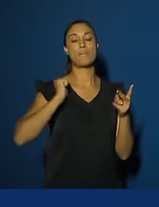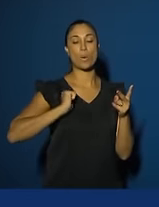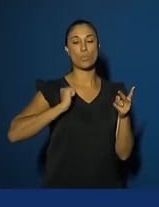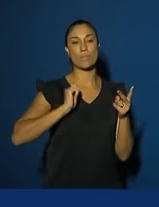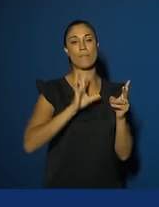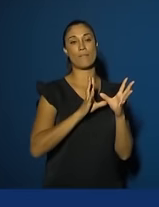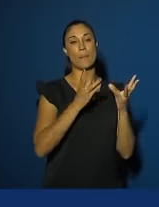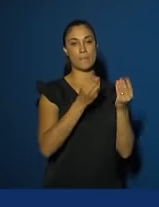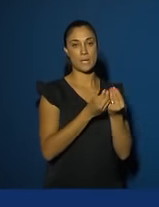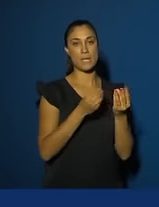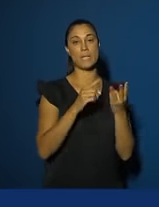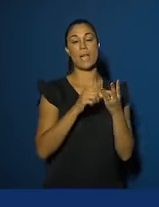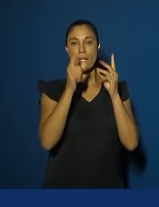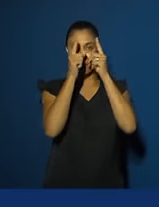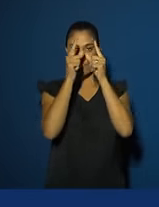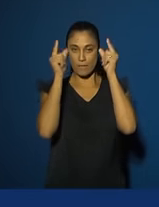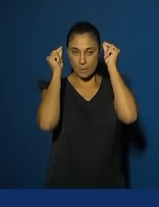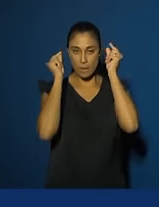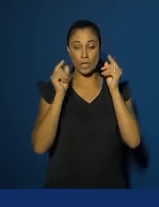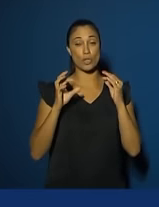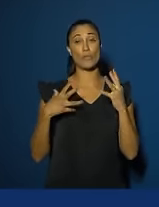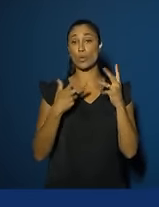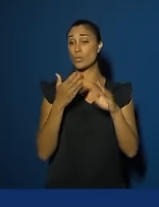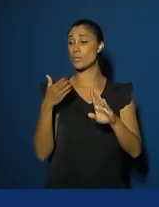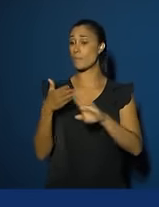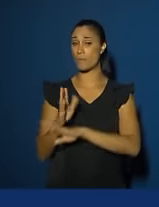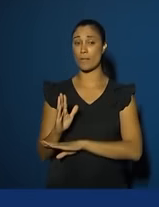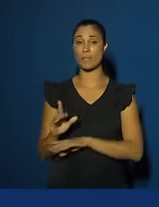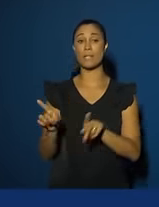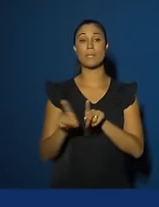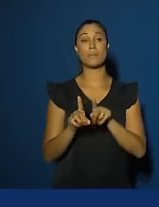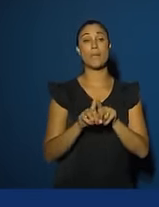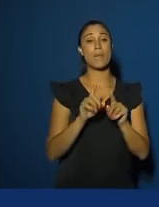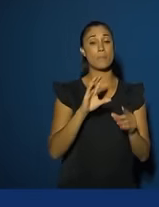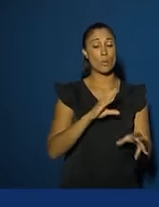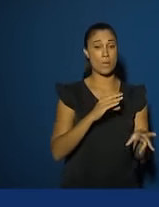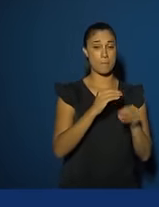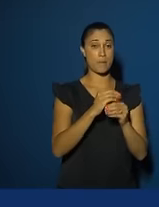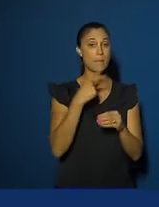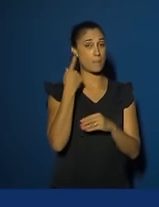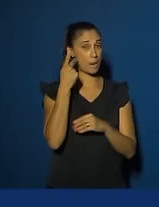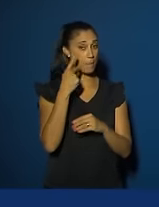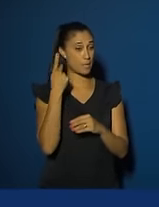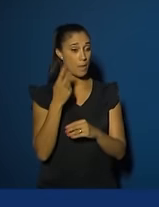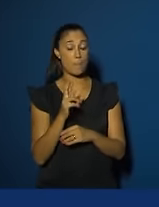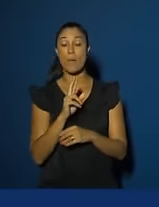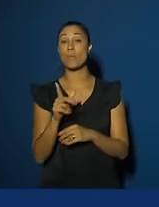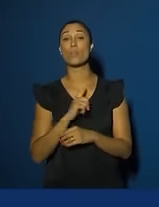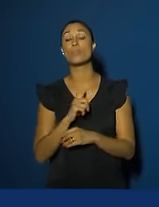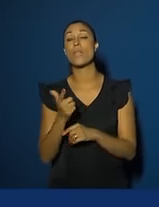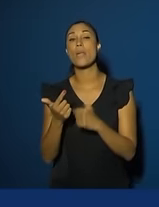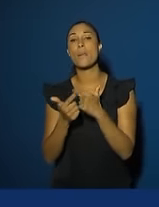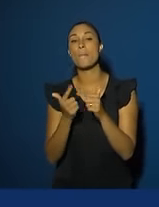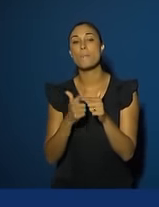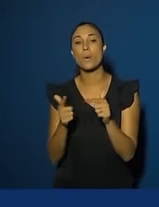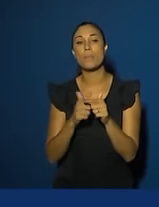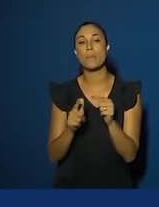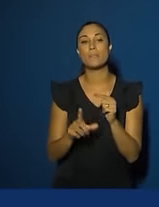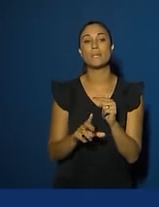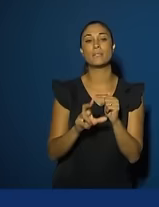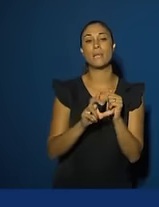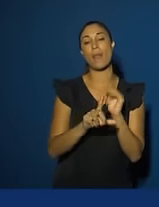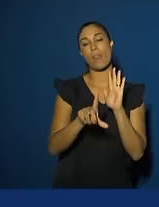aprovados sem fonte de financiamento inclusive por emenda constitucional para não ter o problema da lei de